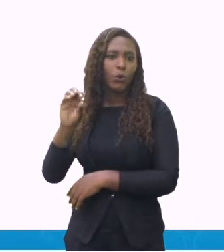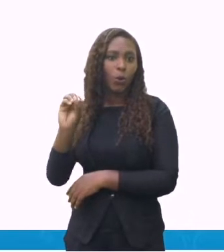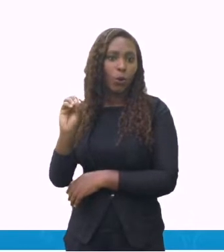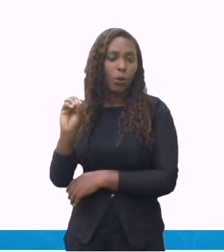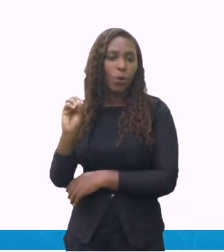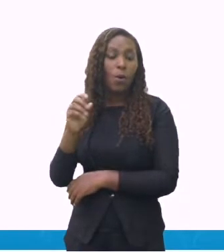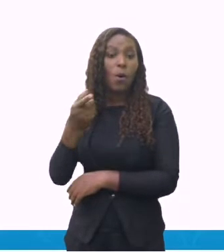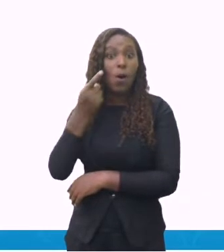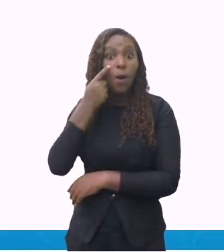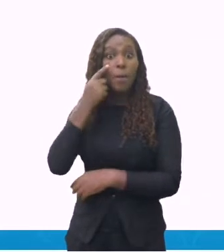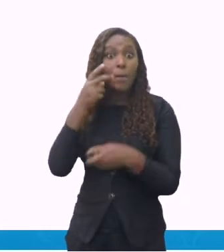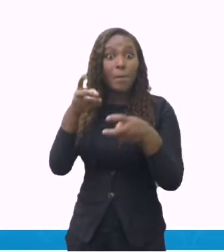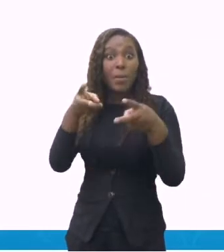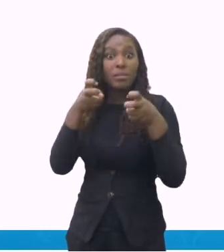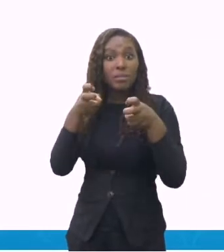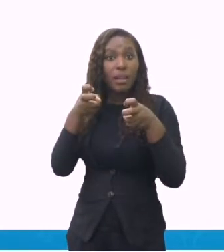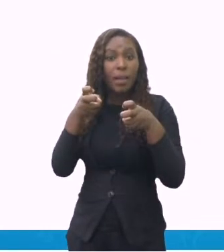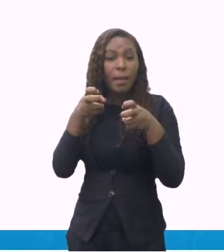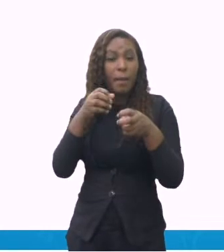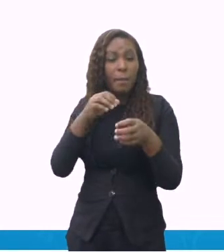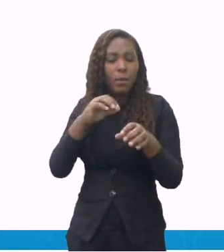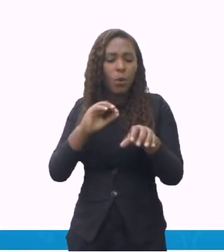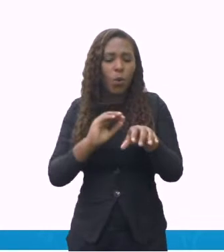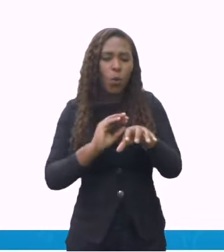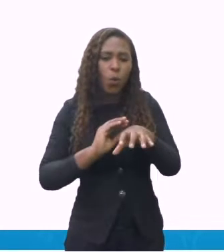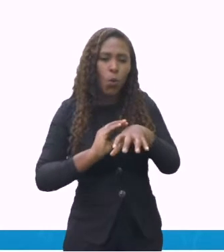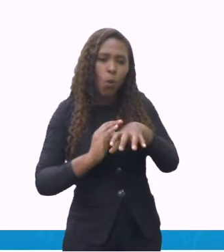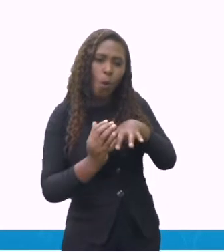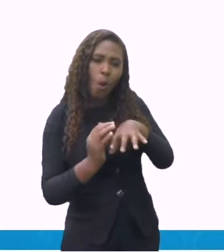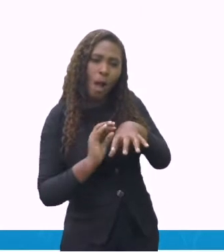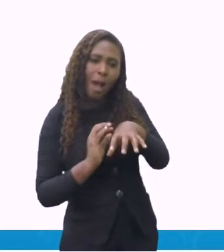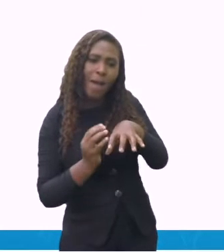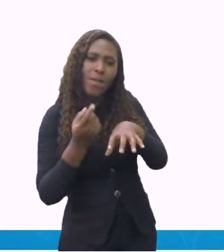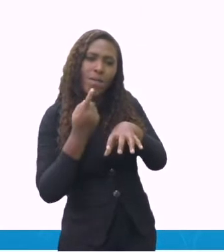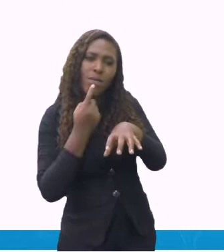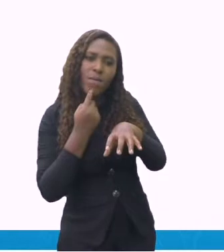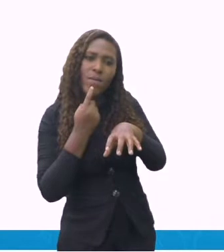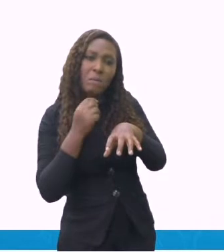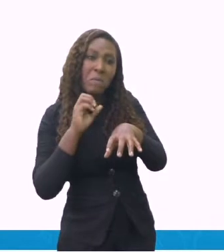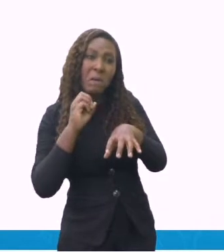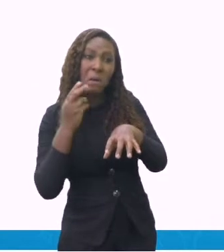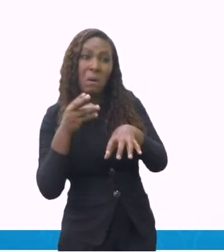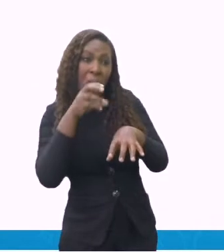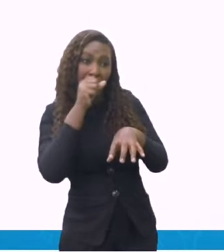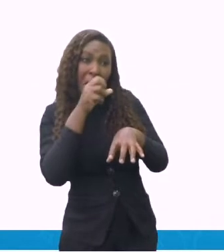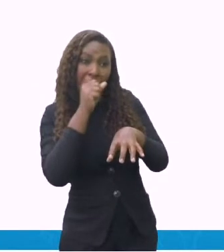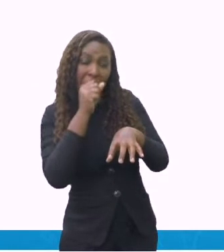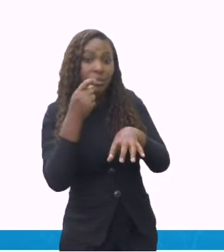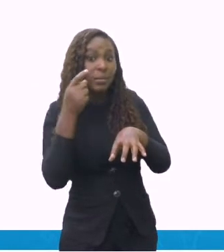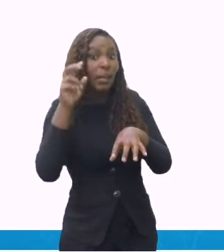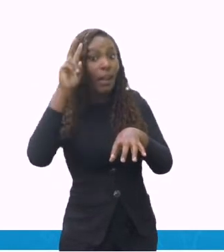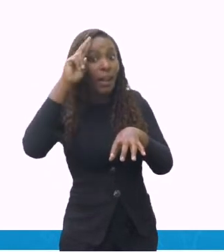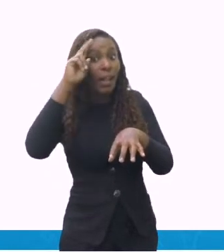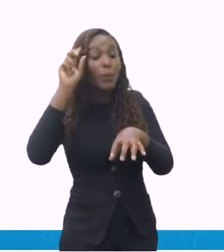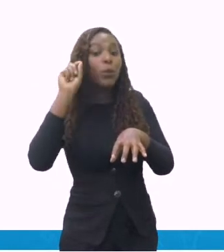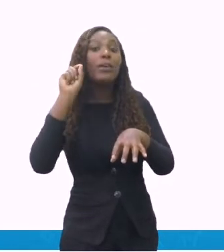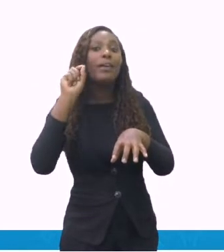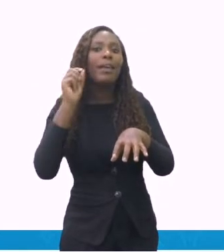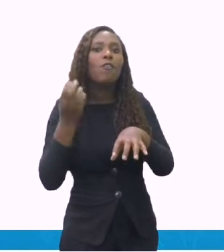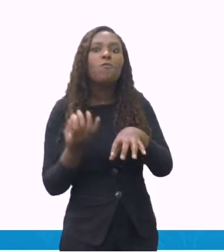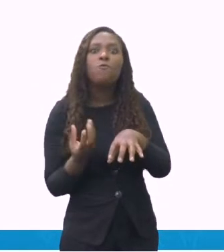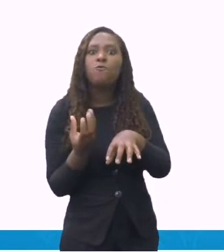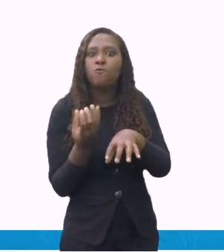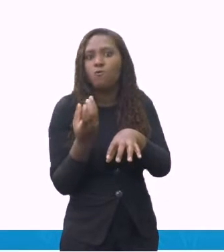esta parte avermelhada, alaranjada, que lembra fogo, é a